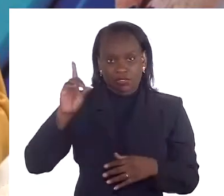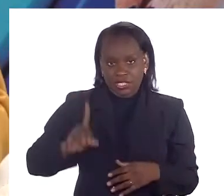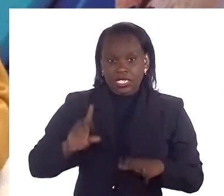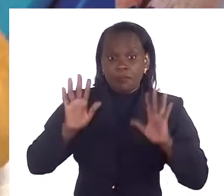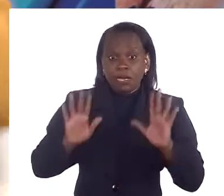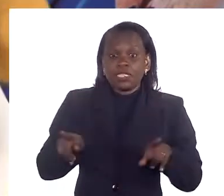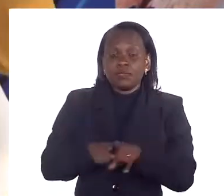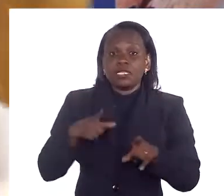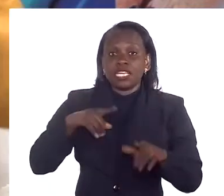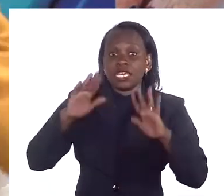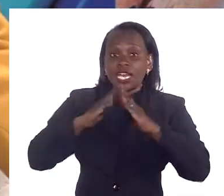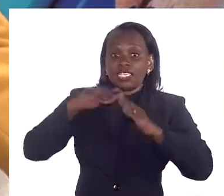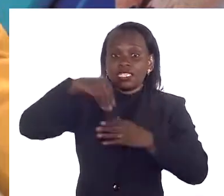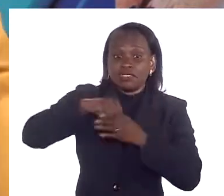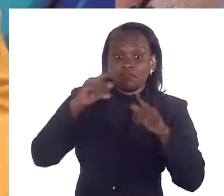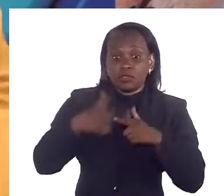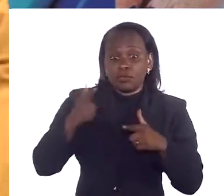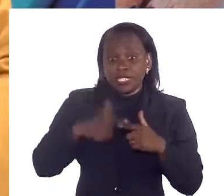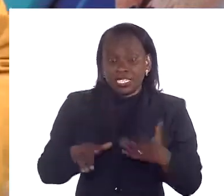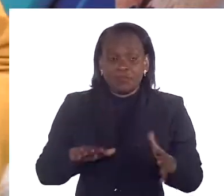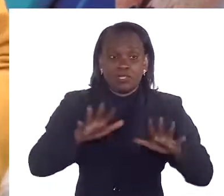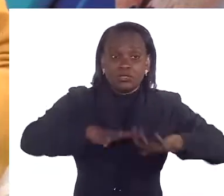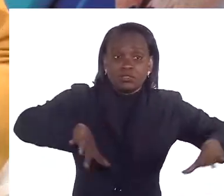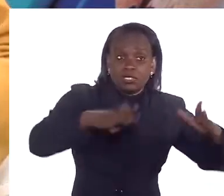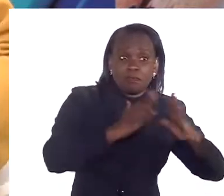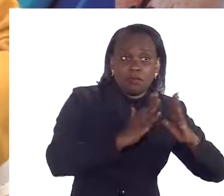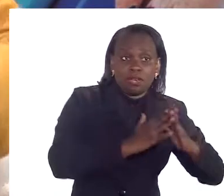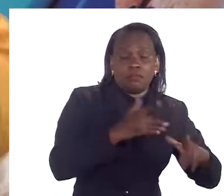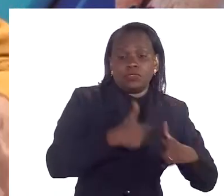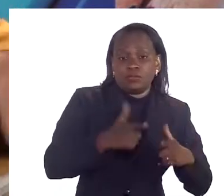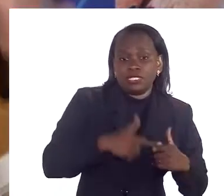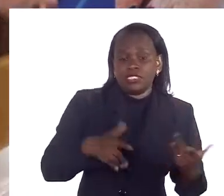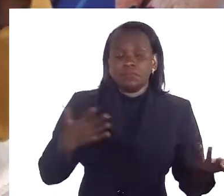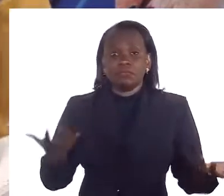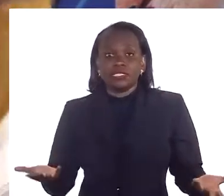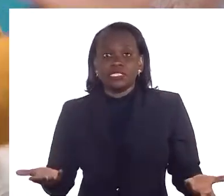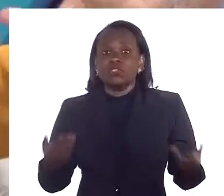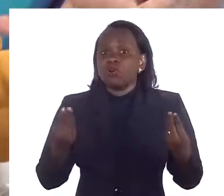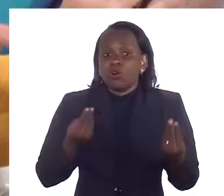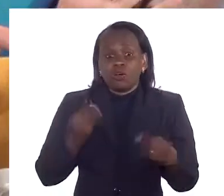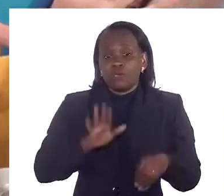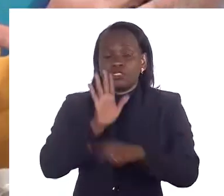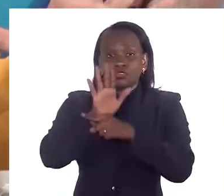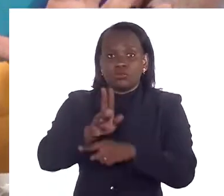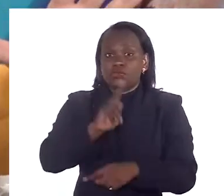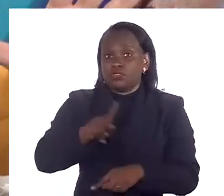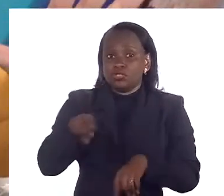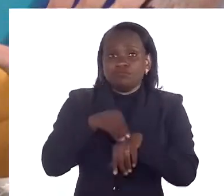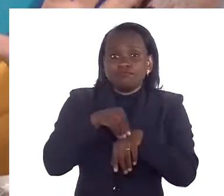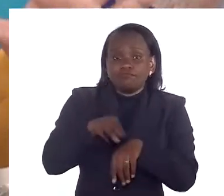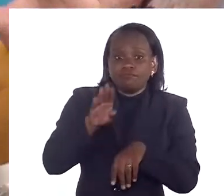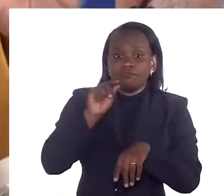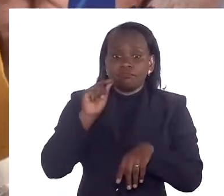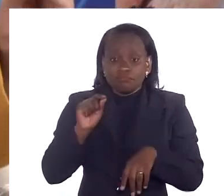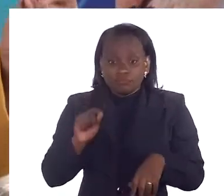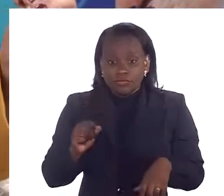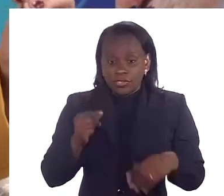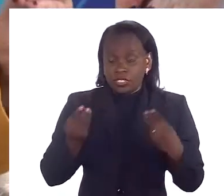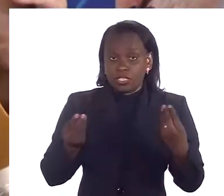dessa deficiência, mas ele também está com problema em casa, também tem problema na comunidade. Quer dizer, qual a dica que vocês dariam para o professor